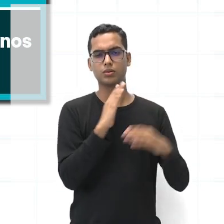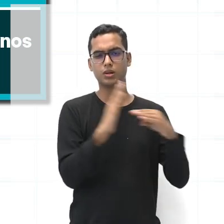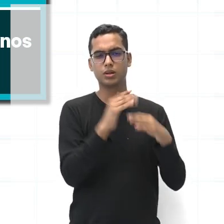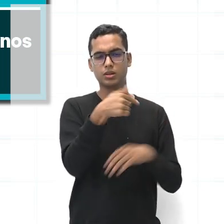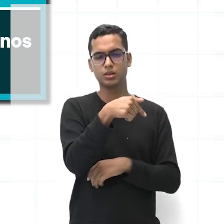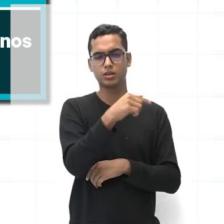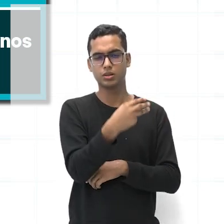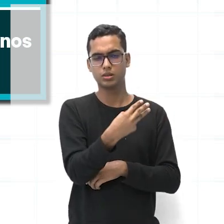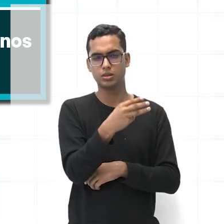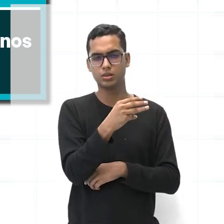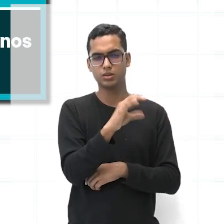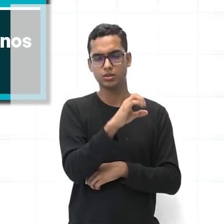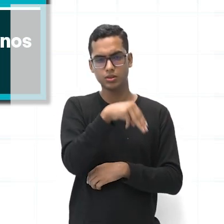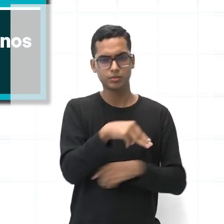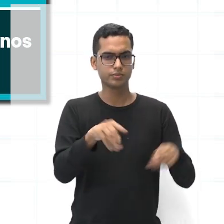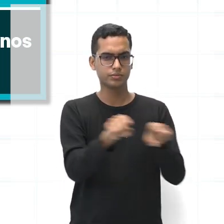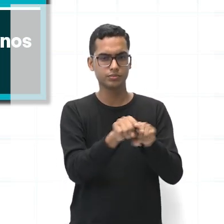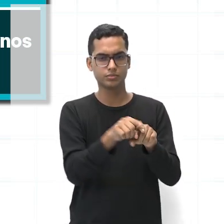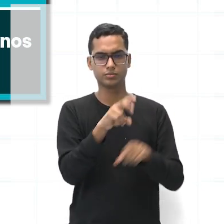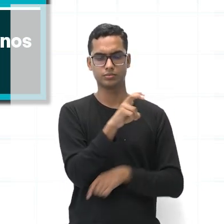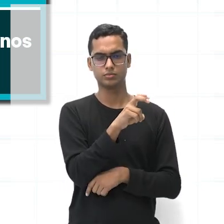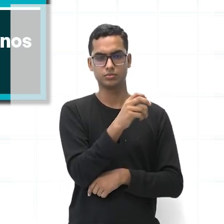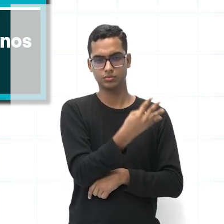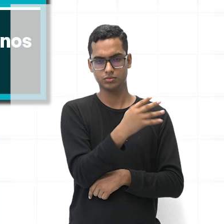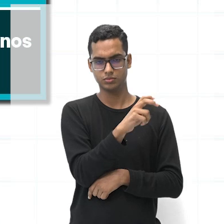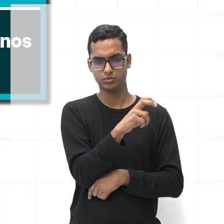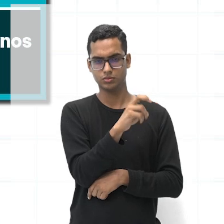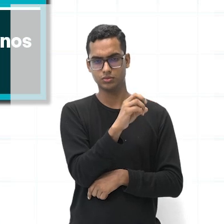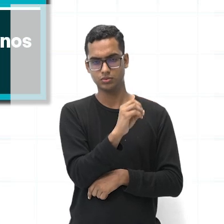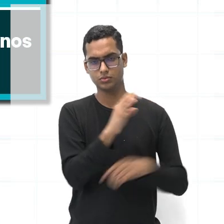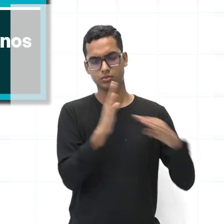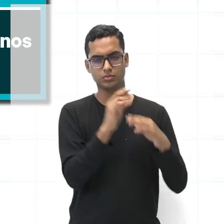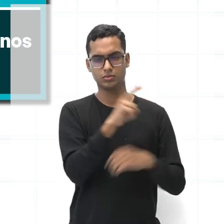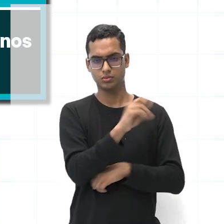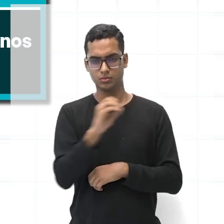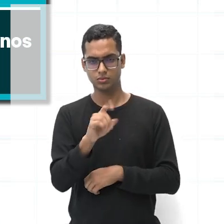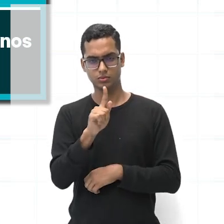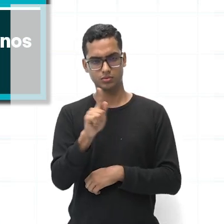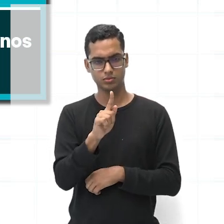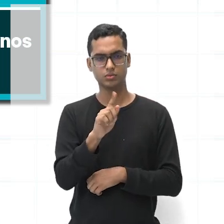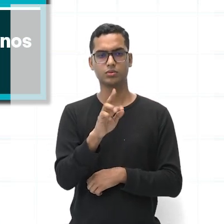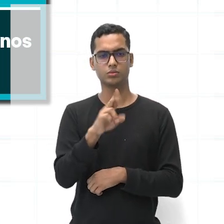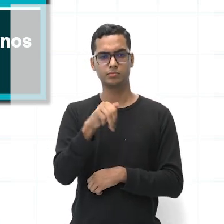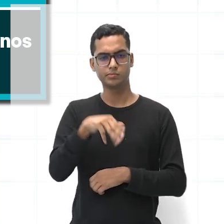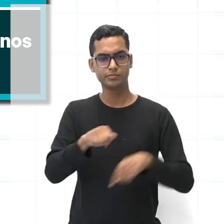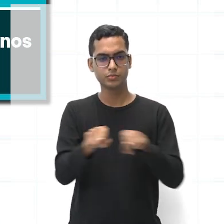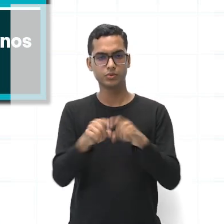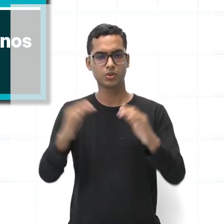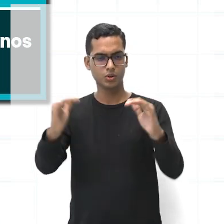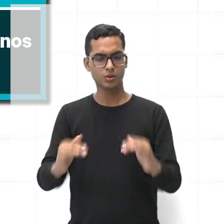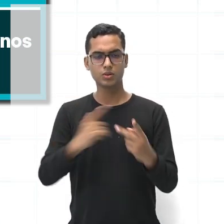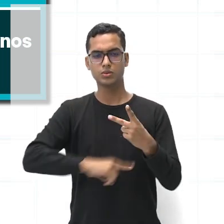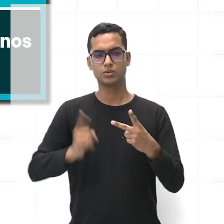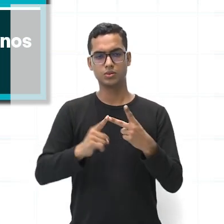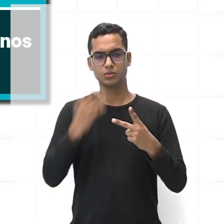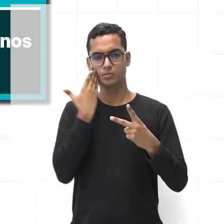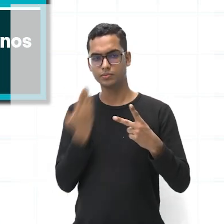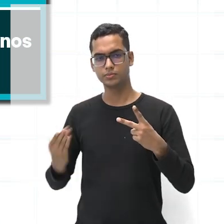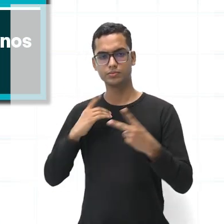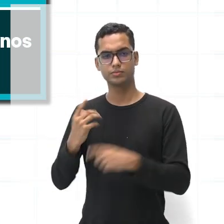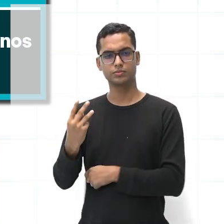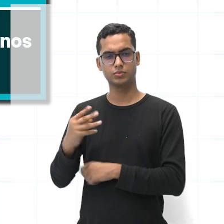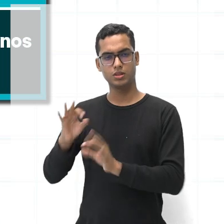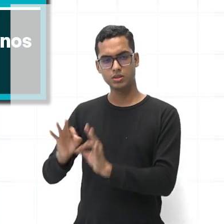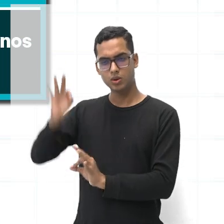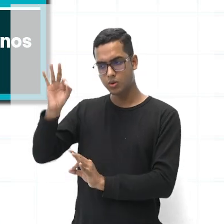vai estar a 3,5 metros do chão, 3,05 metros do chão. Já no mini basquete ela vai estar a 2,60